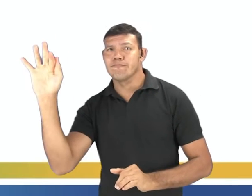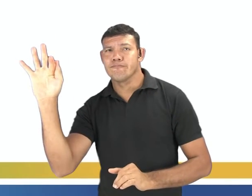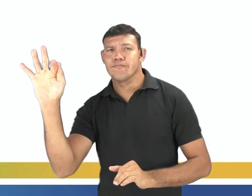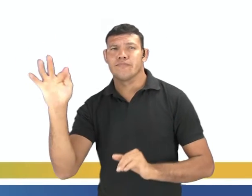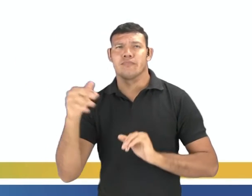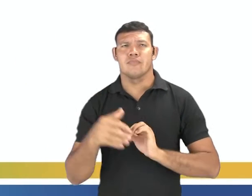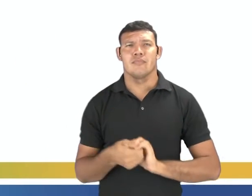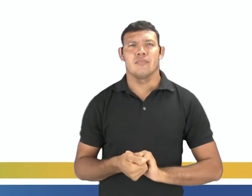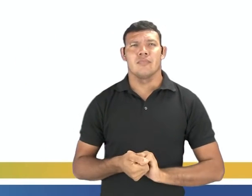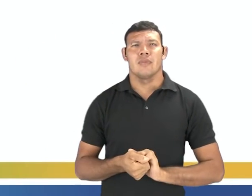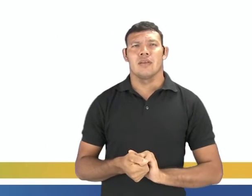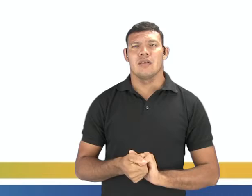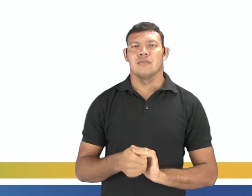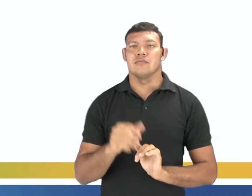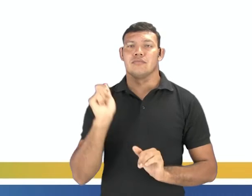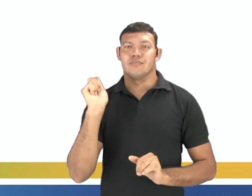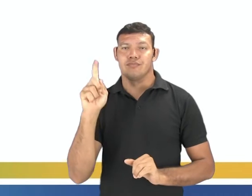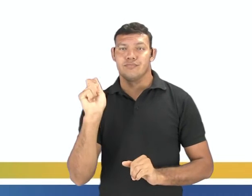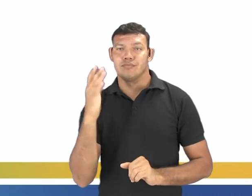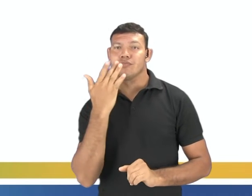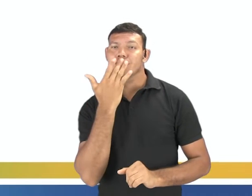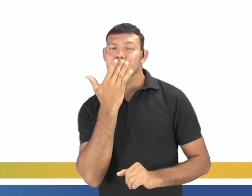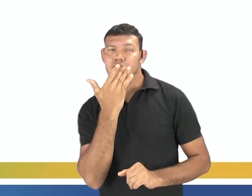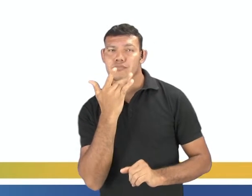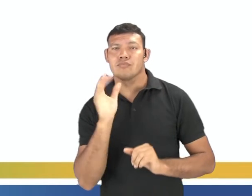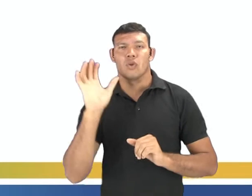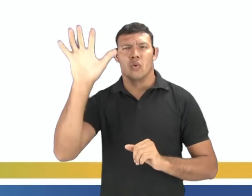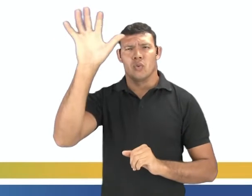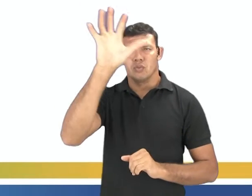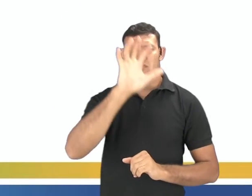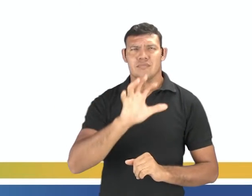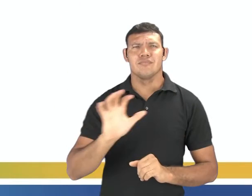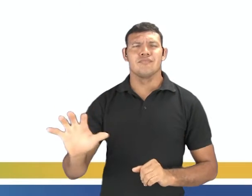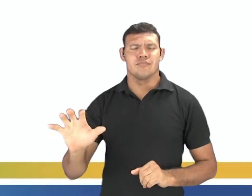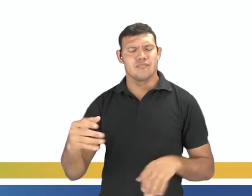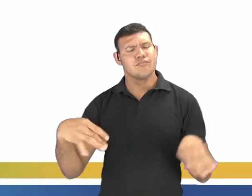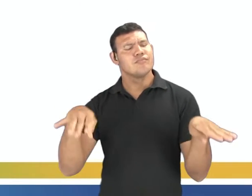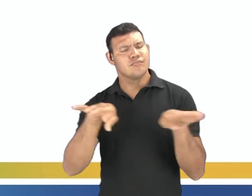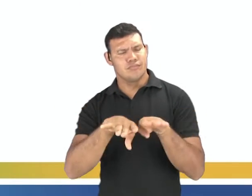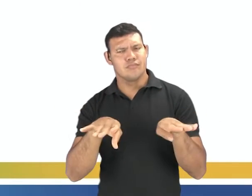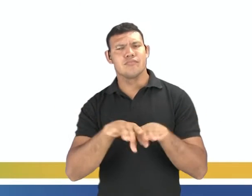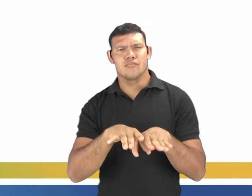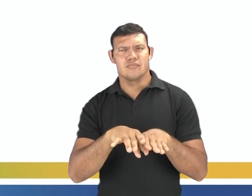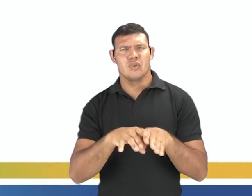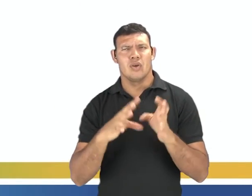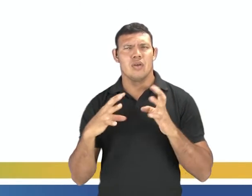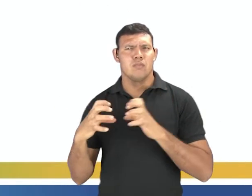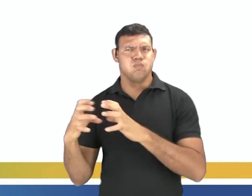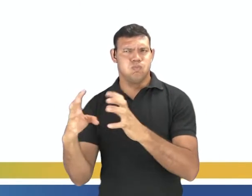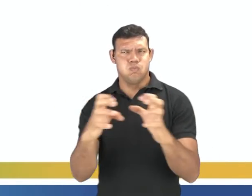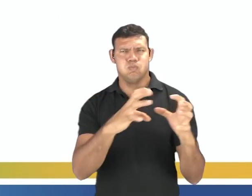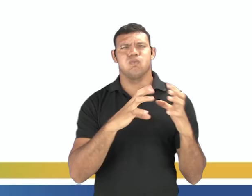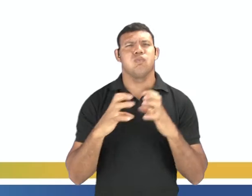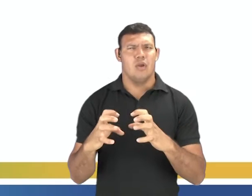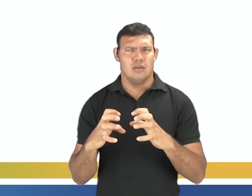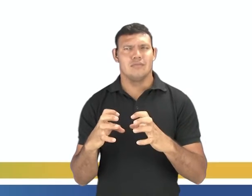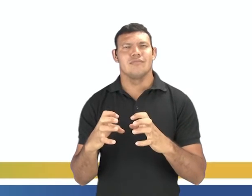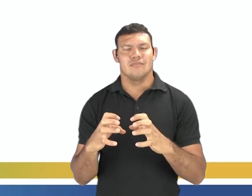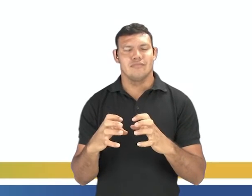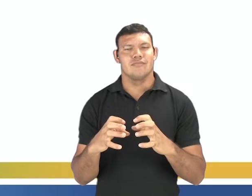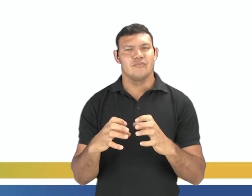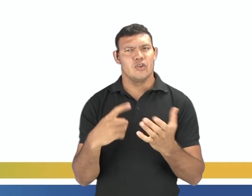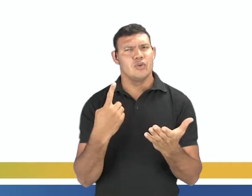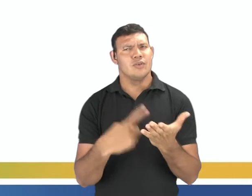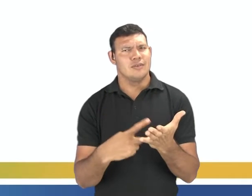nessa formação dessa região aí, depois trouxe alguns conflitos e houve um